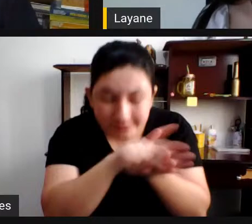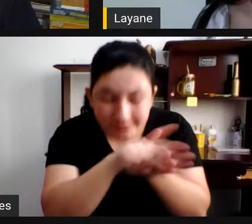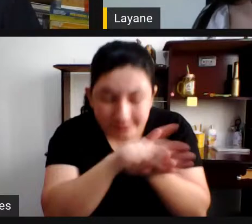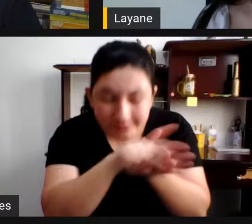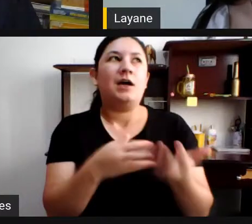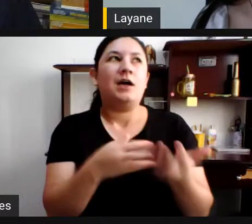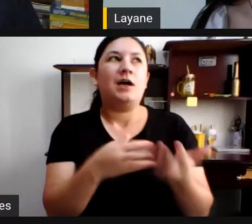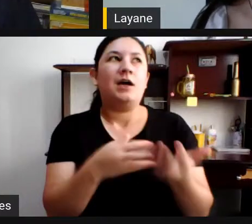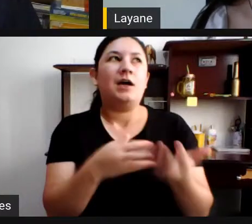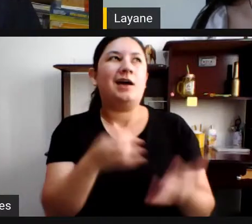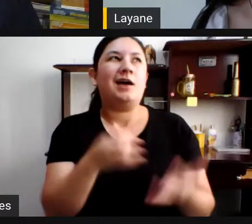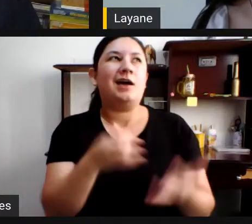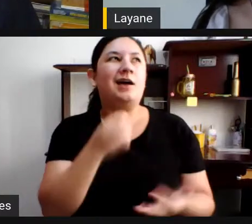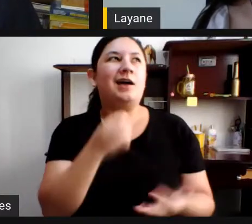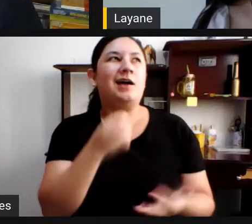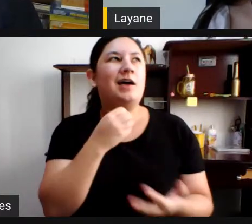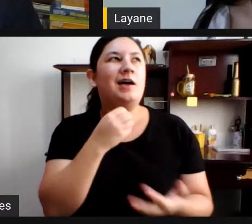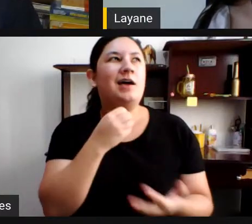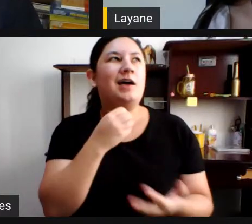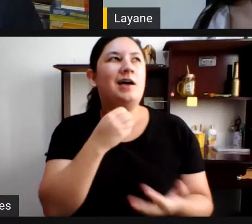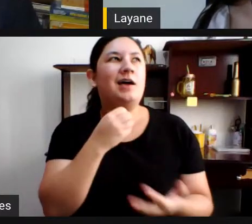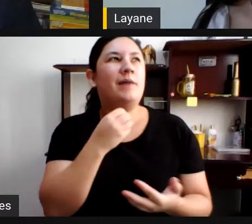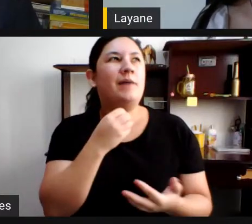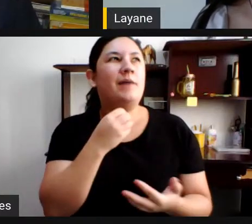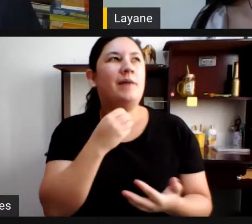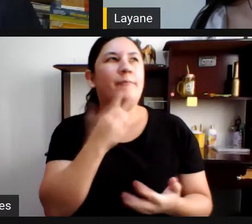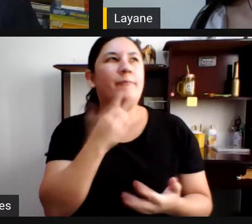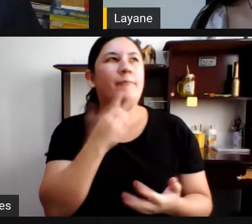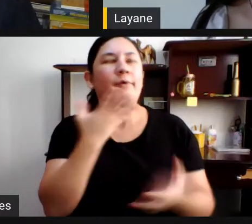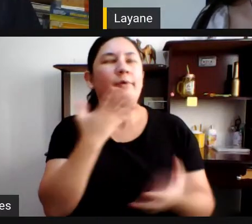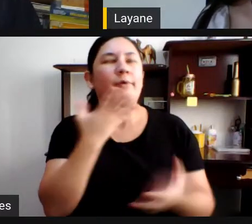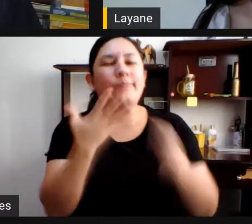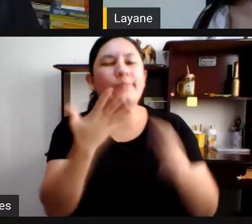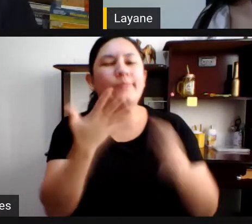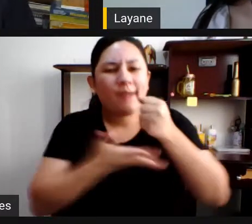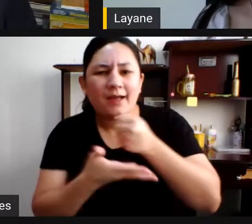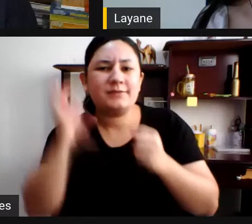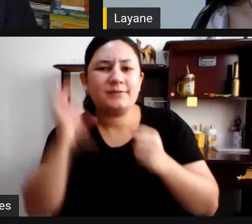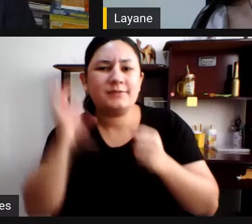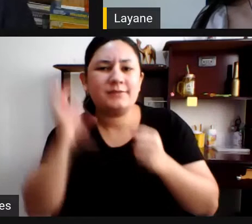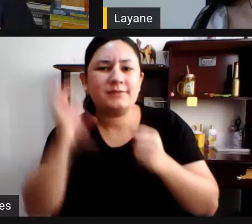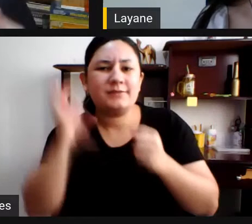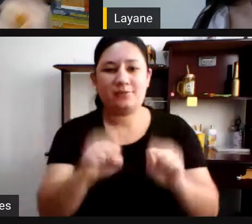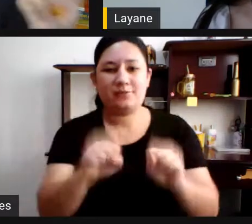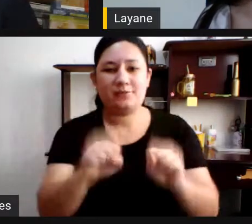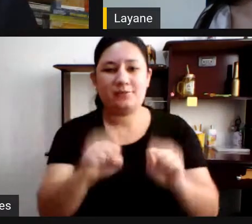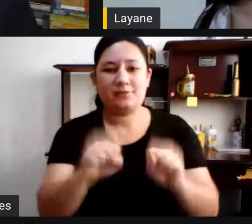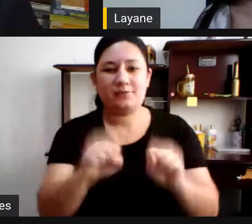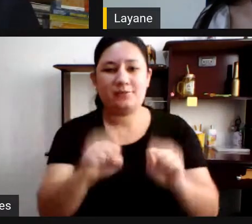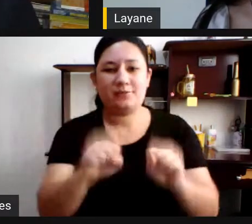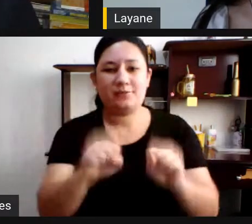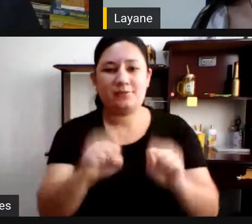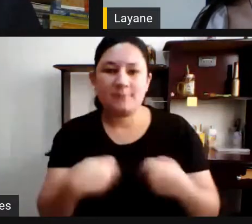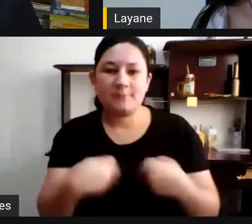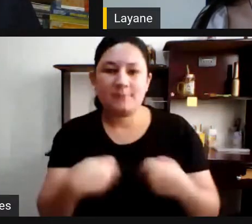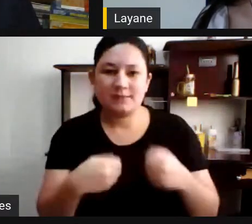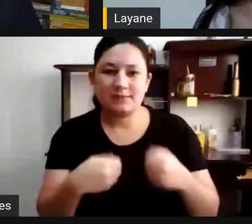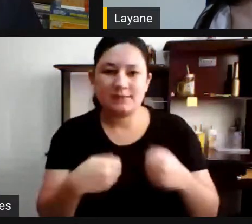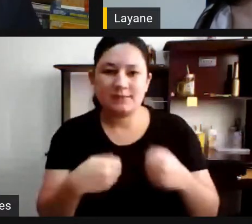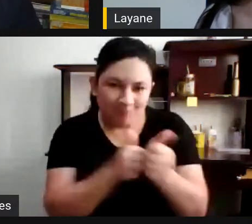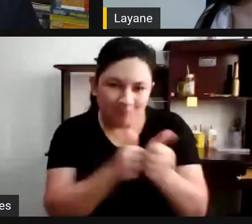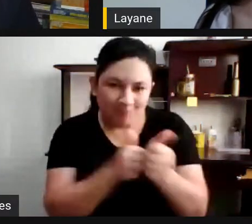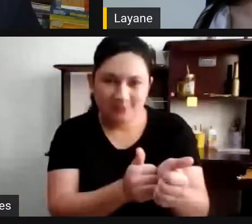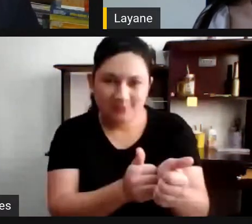aproximar desse objeto que tem espaço para pesquisar para entender como funciona explicar como